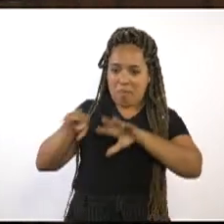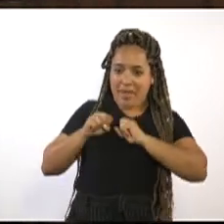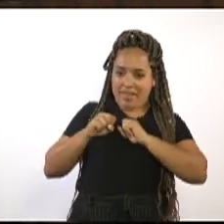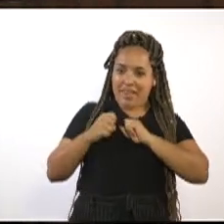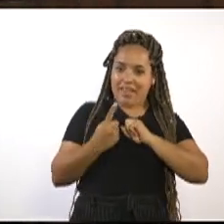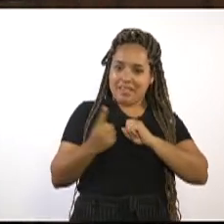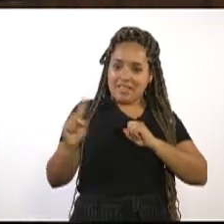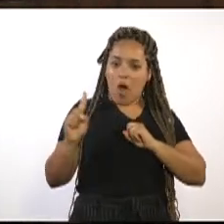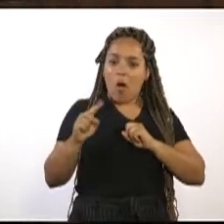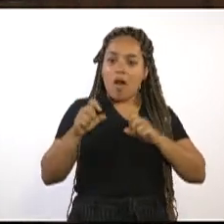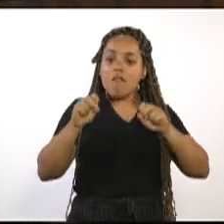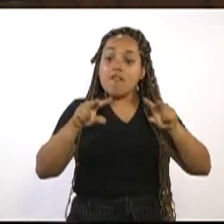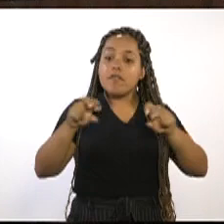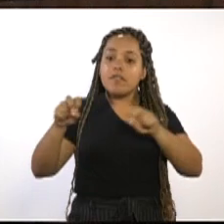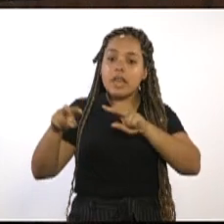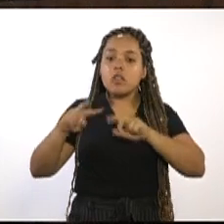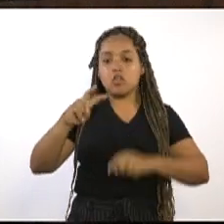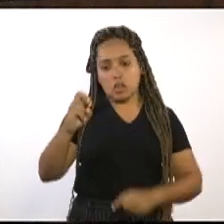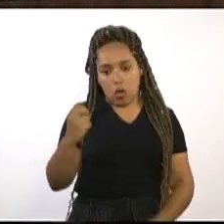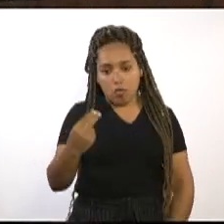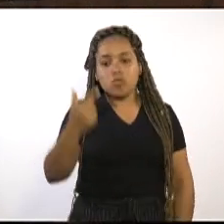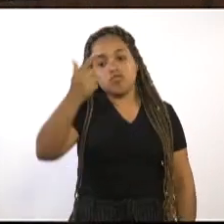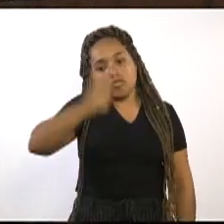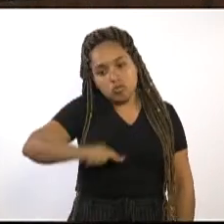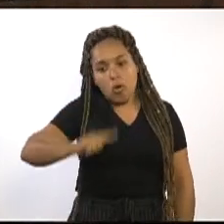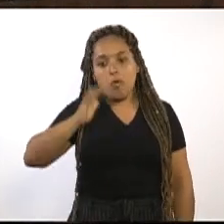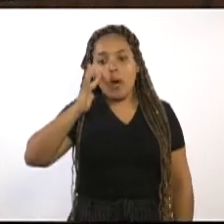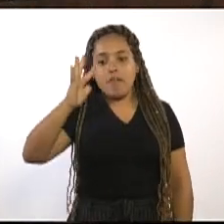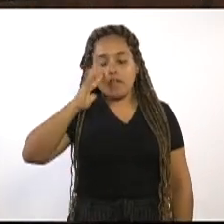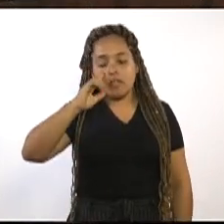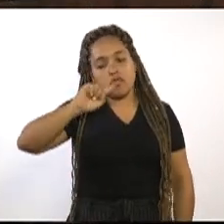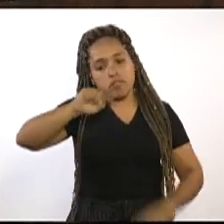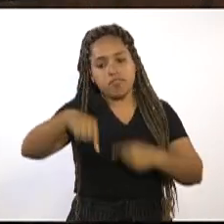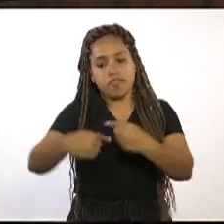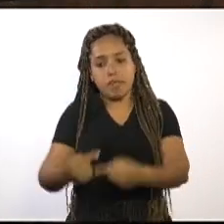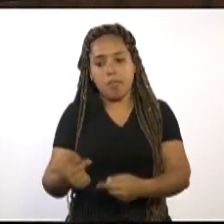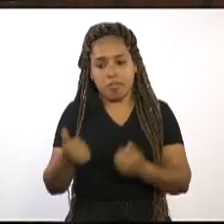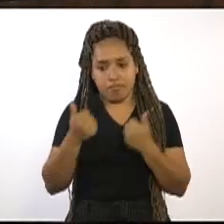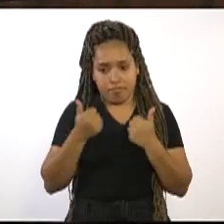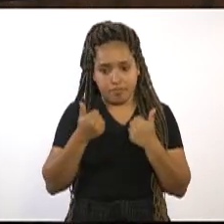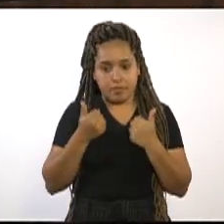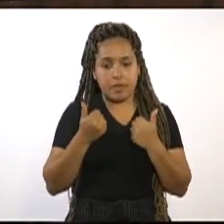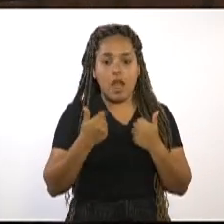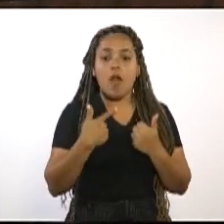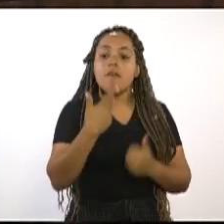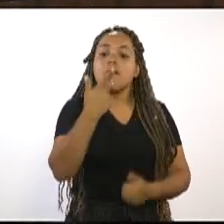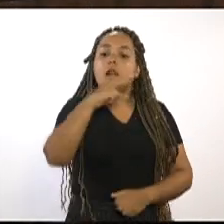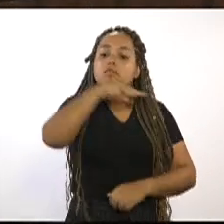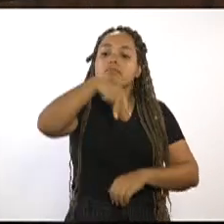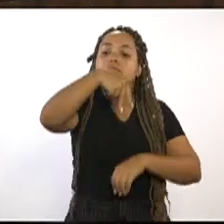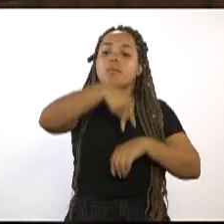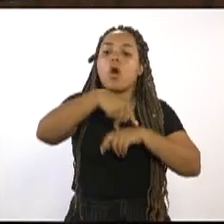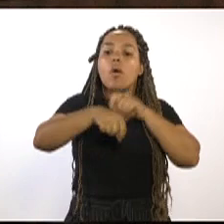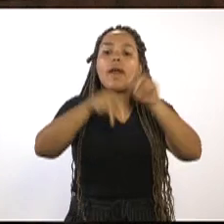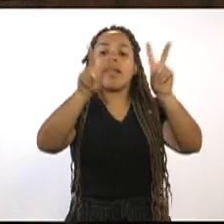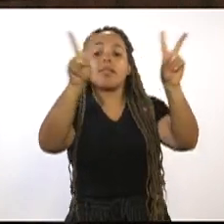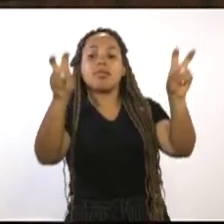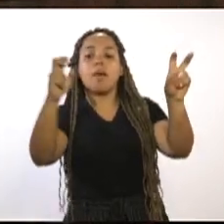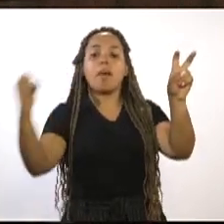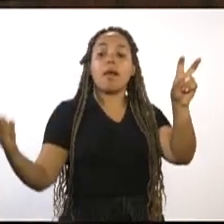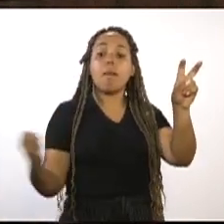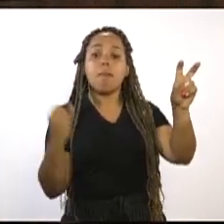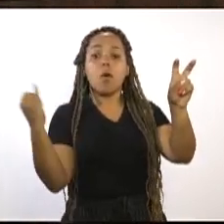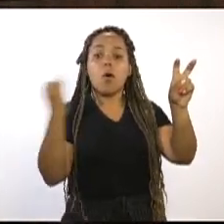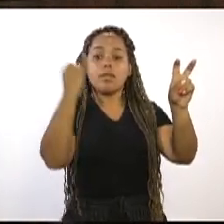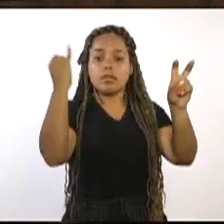minhas reflexões para uma próxima oportunidade. Presidente, eu soube aqui hoje para falar de um tema muito importante que vem